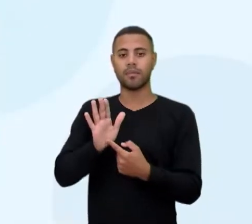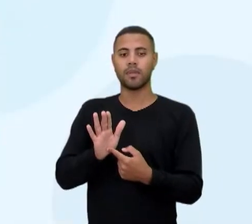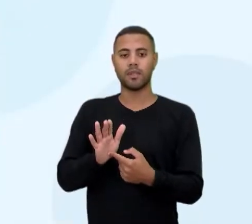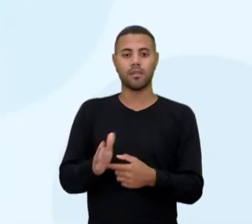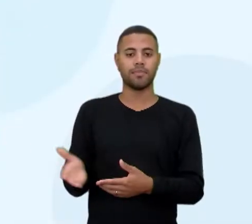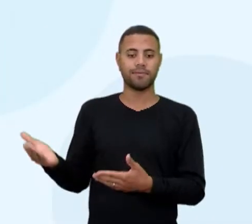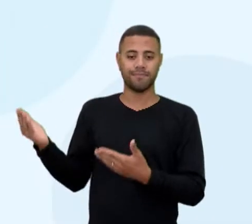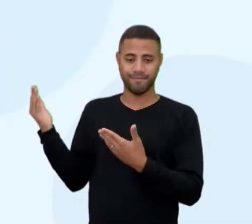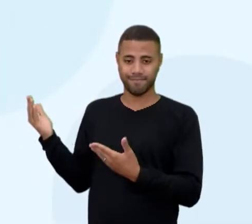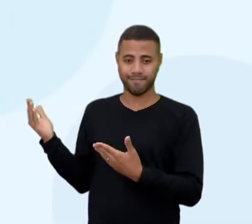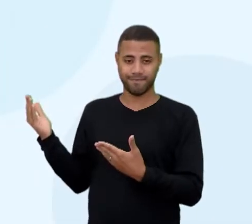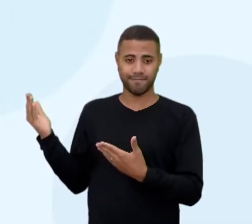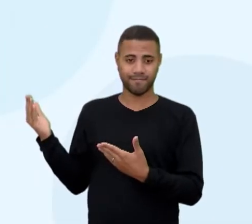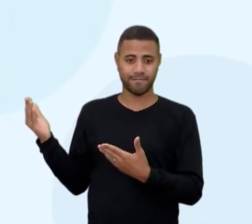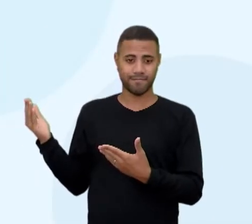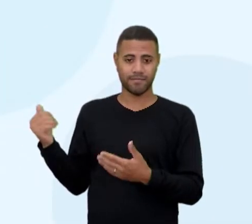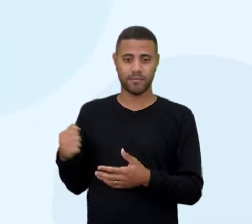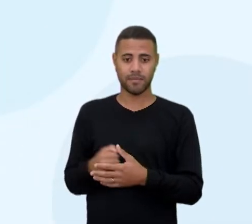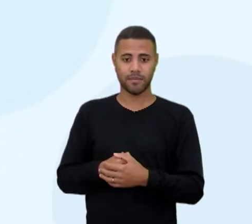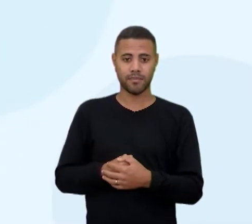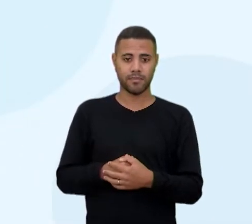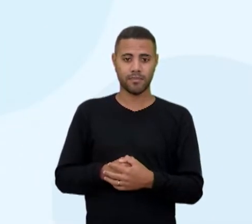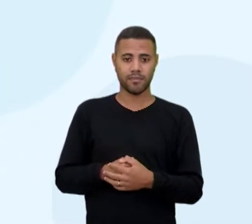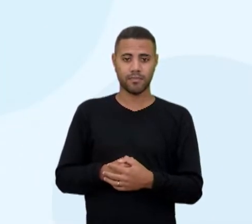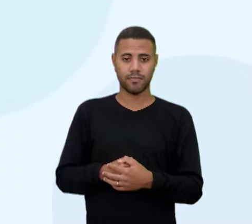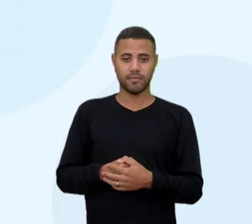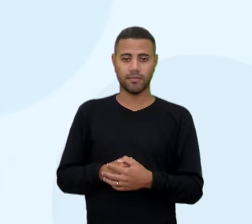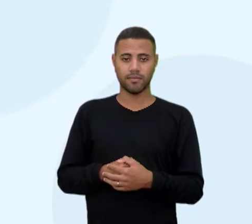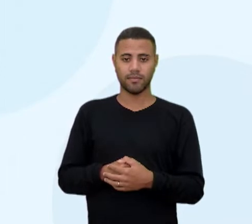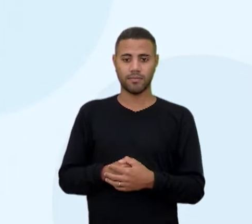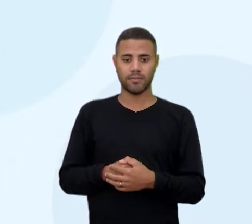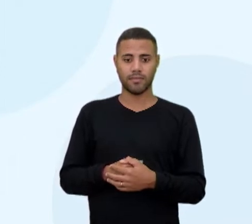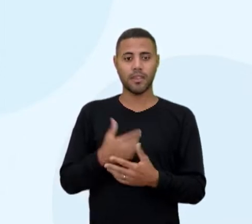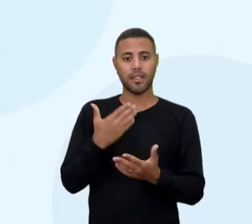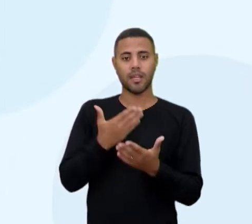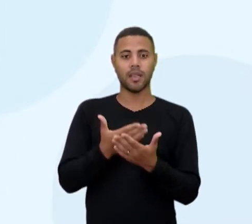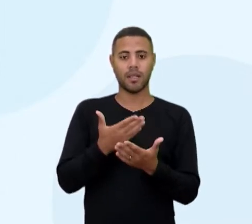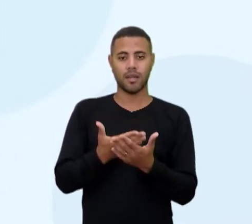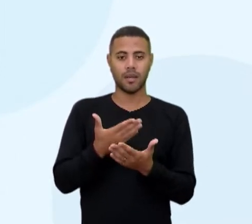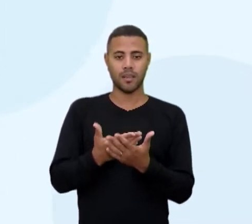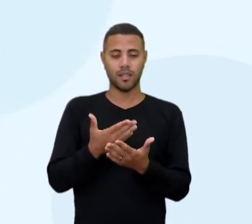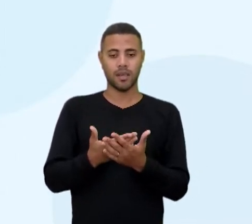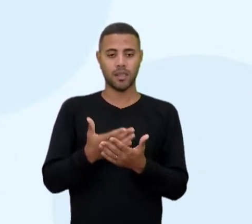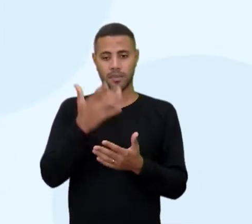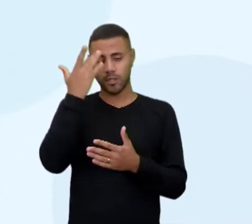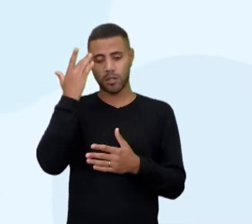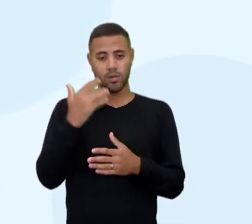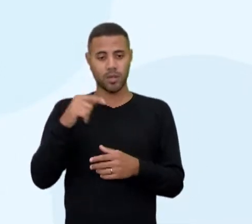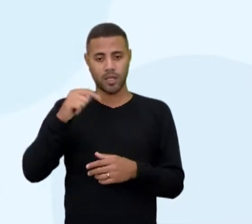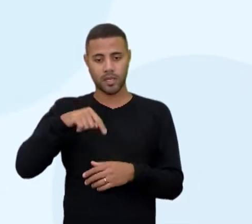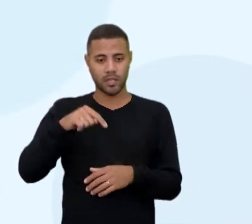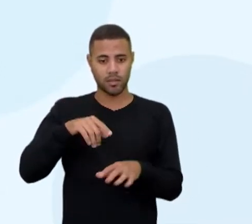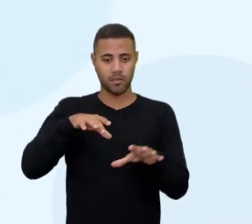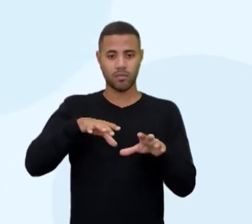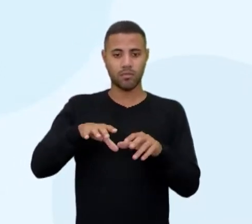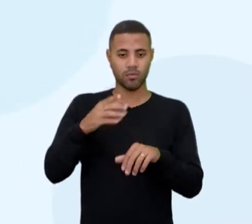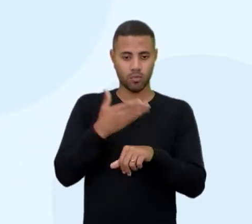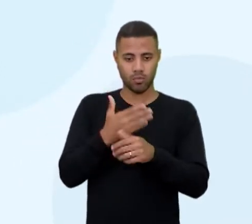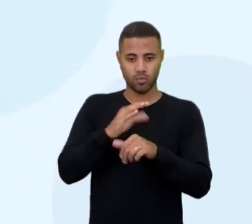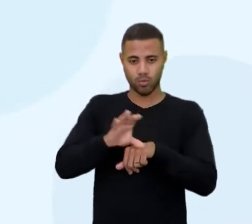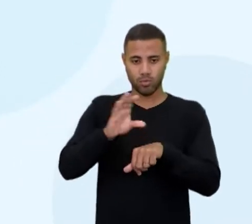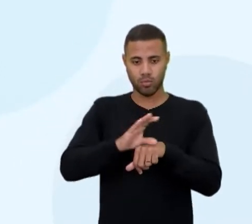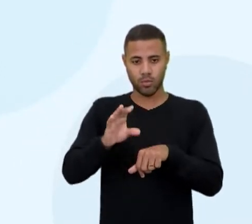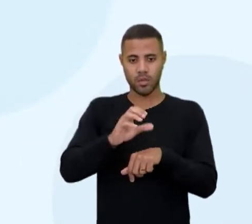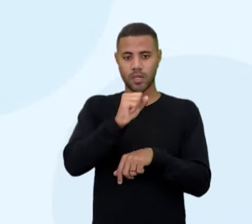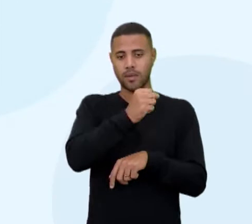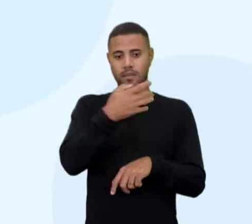que é um print de uma tela. Eu peguei essa aula do pessoal de formação aqui da IFAP, e eu achei muito interessante quando eles fizeram